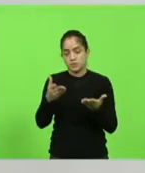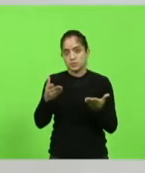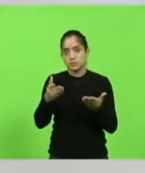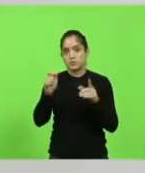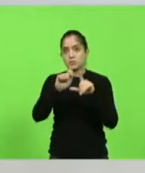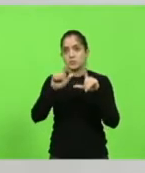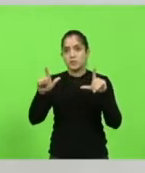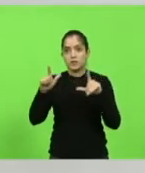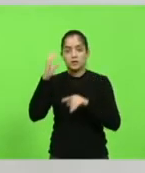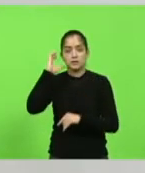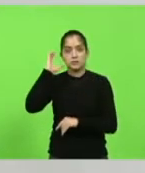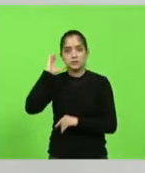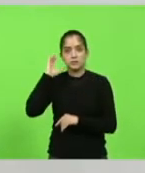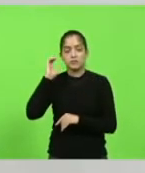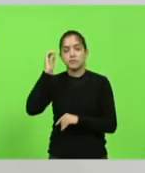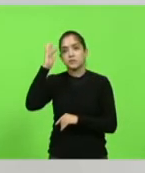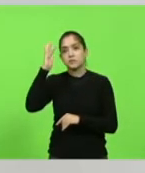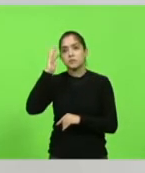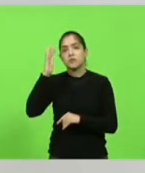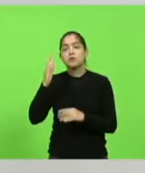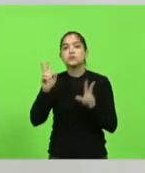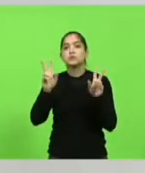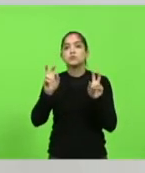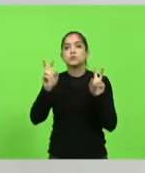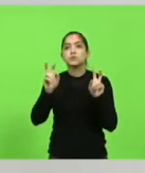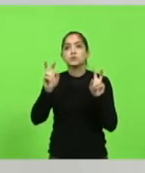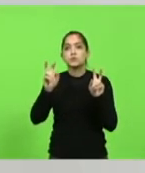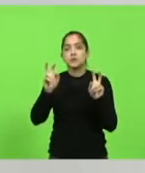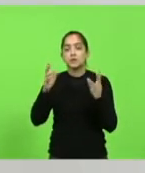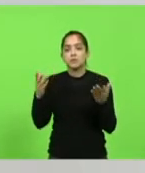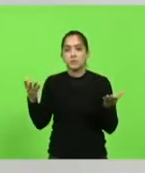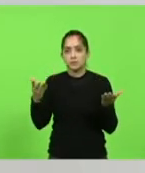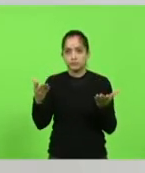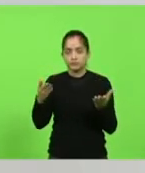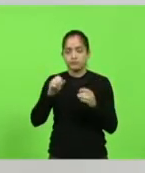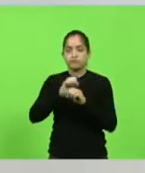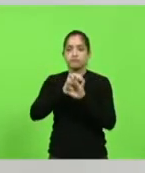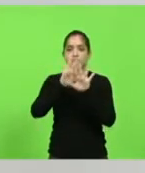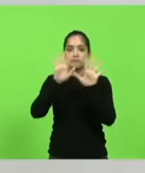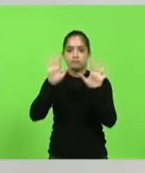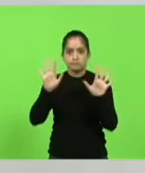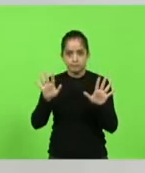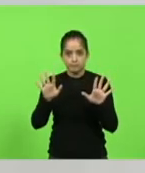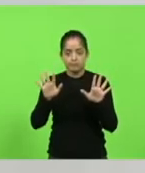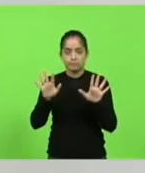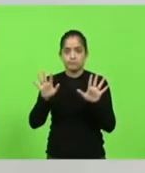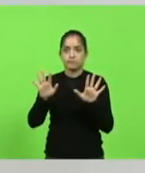uma reflexão hoje sobre um assunto que ficou muito claro, deputado Sopelsa.